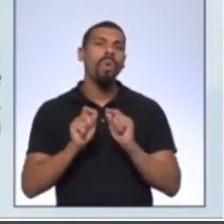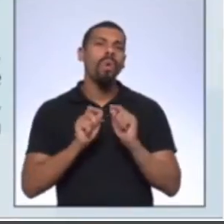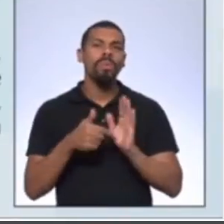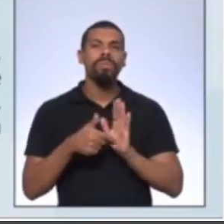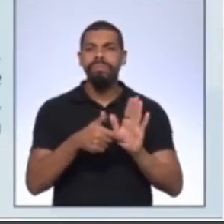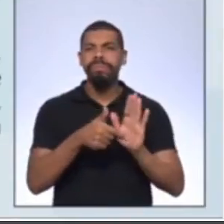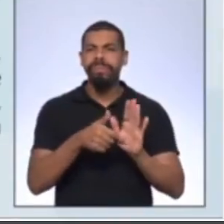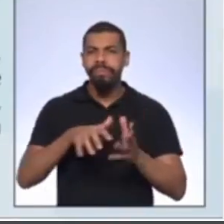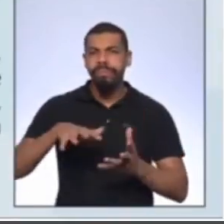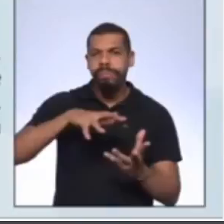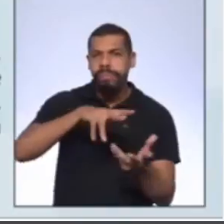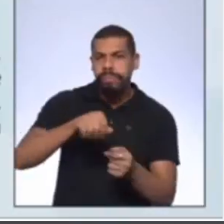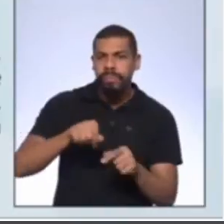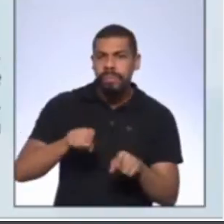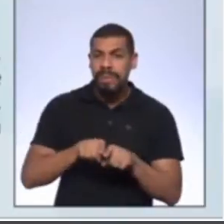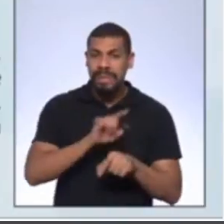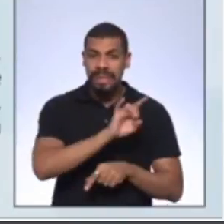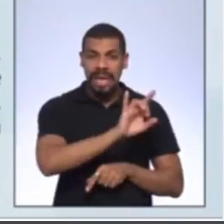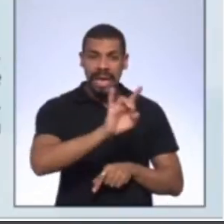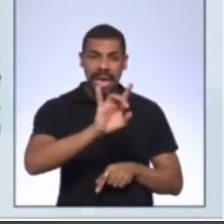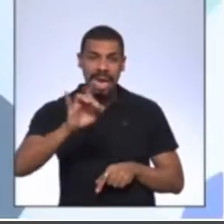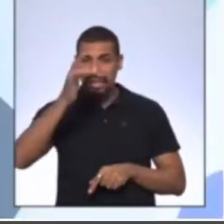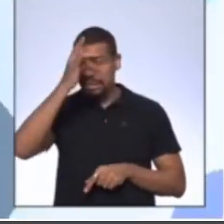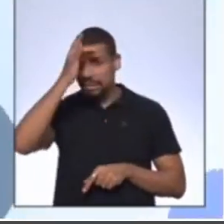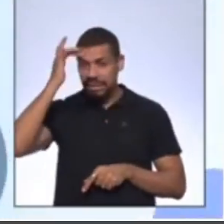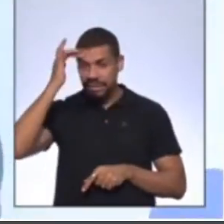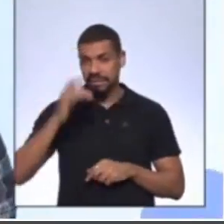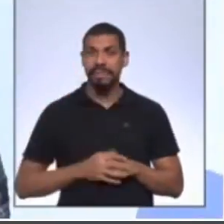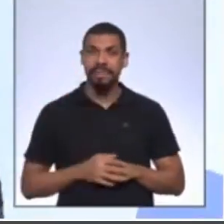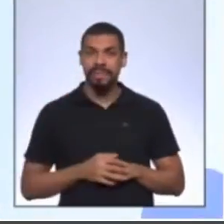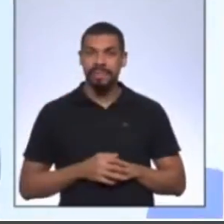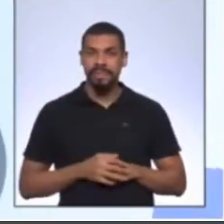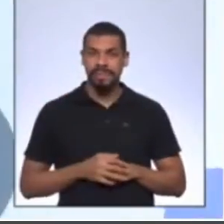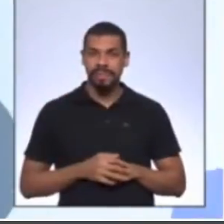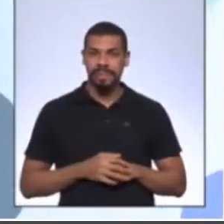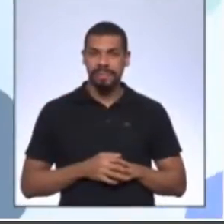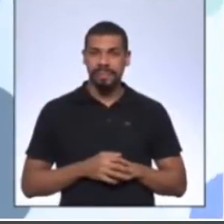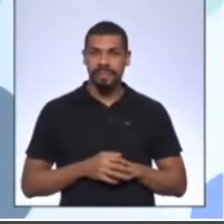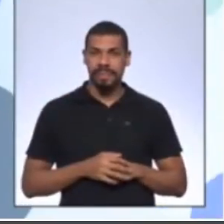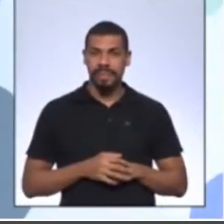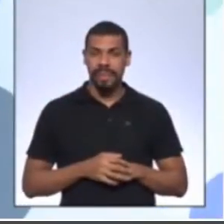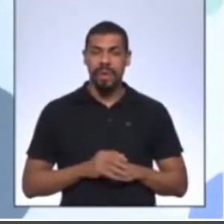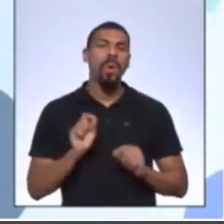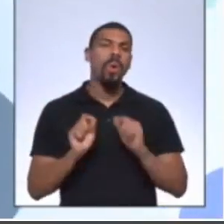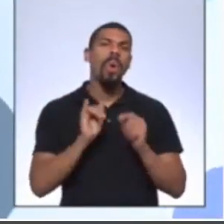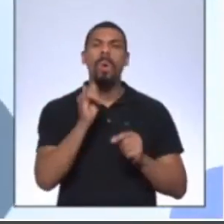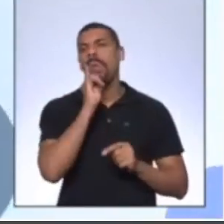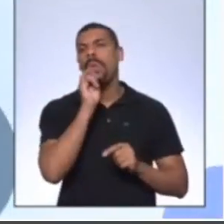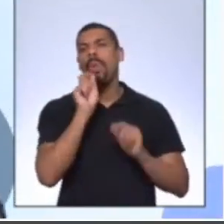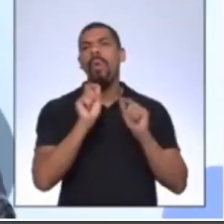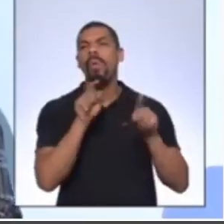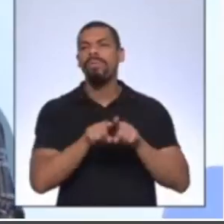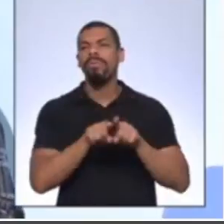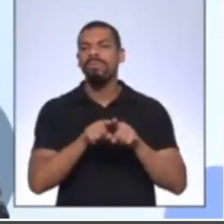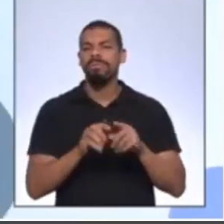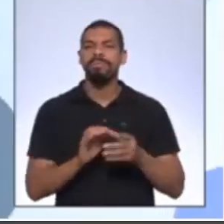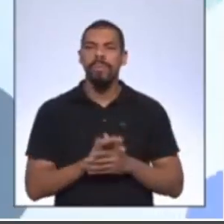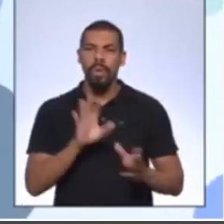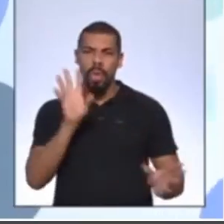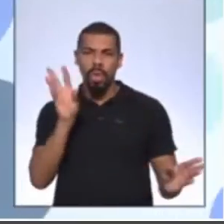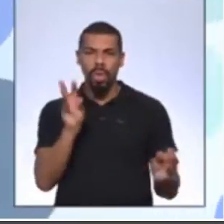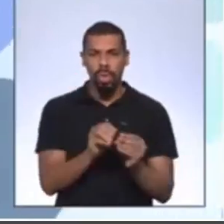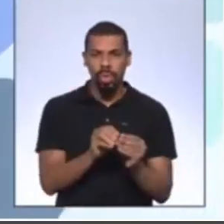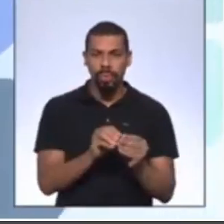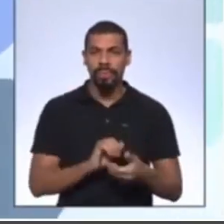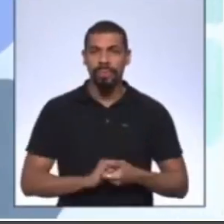pela visão de mundo empregada por cada um então gente né trocando em miúdos é o que seria o expressionismo tá